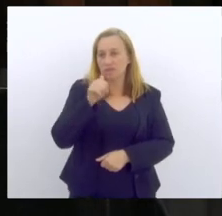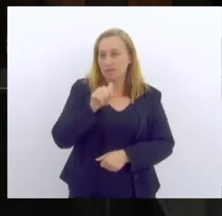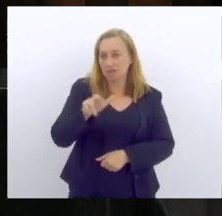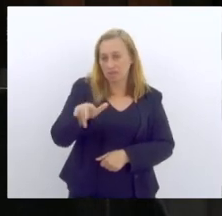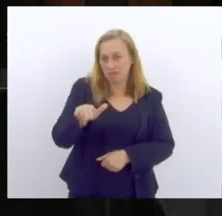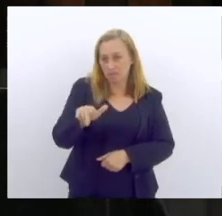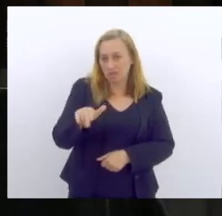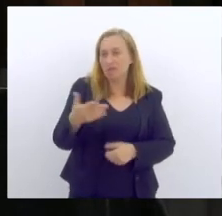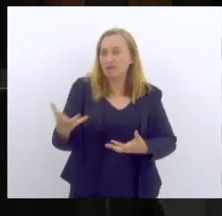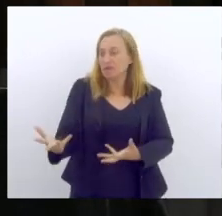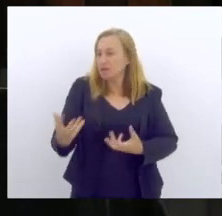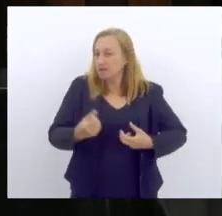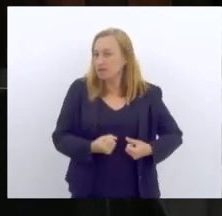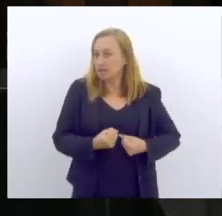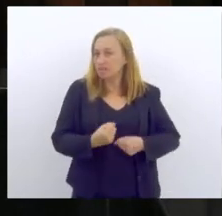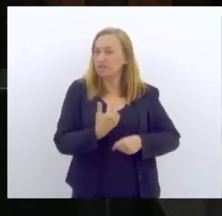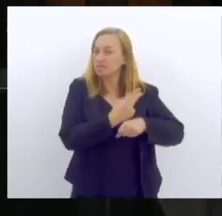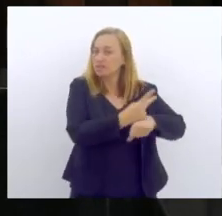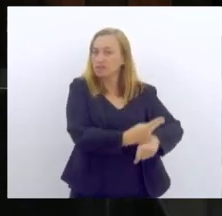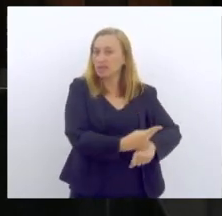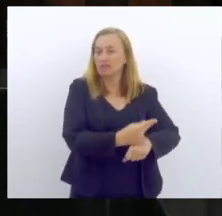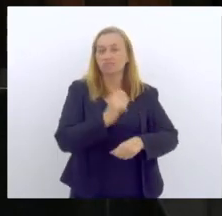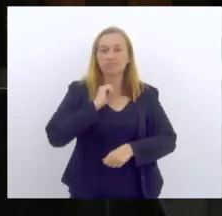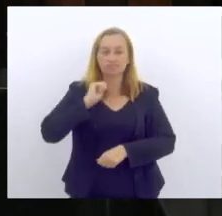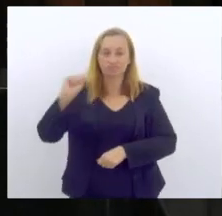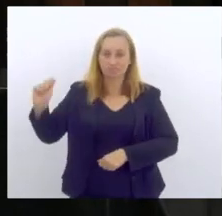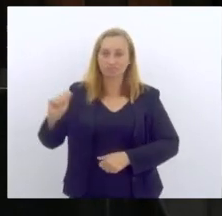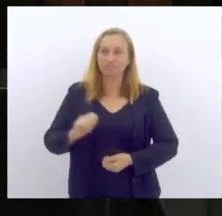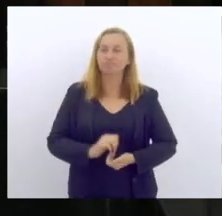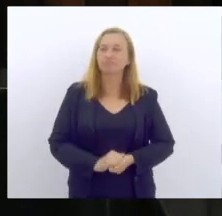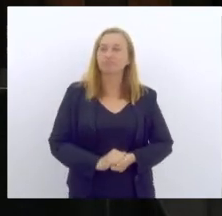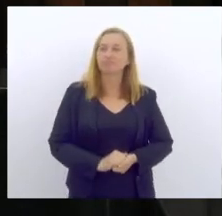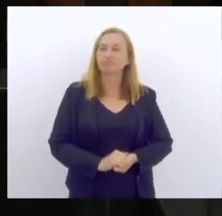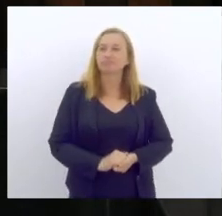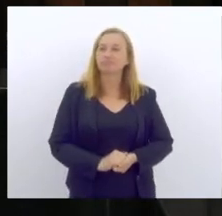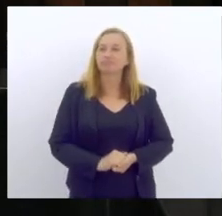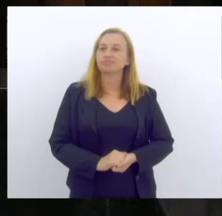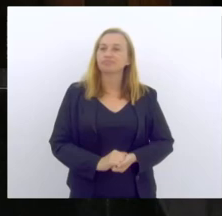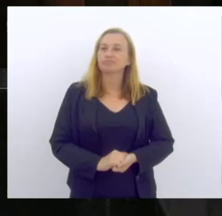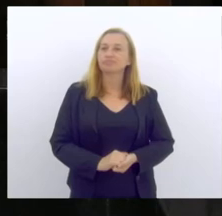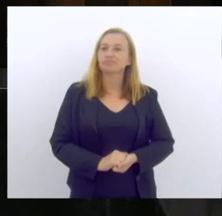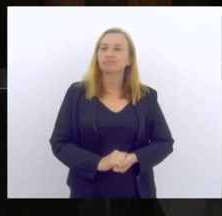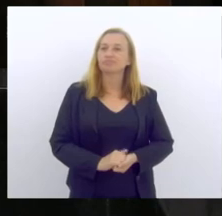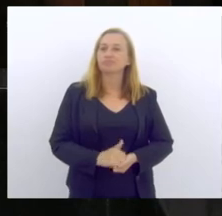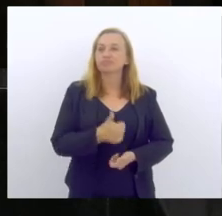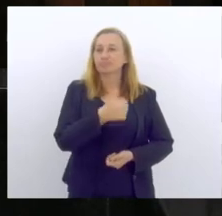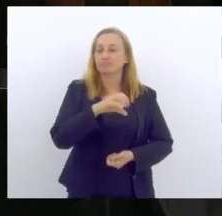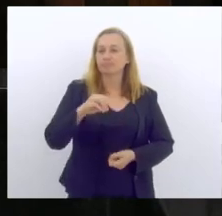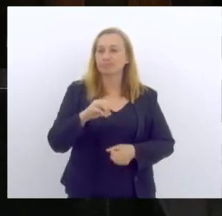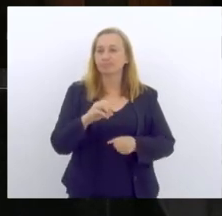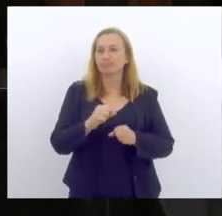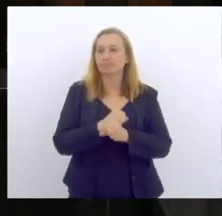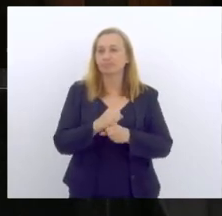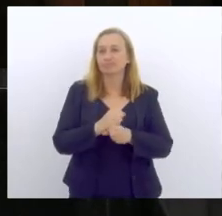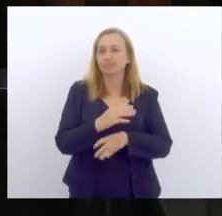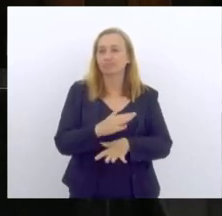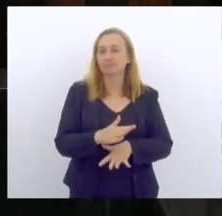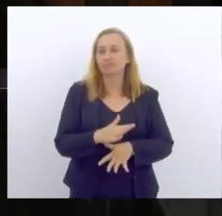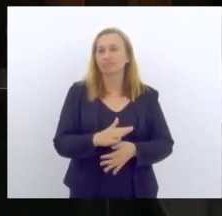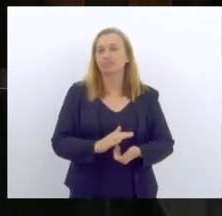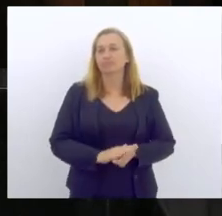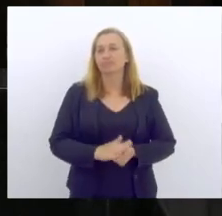recebendo a medalha Tiradentes de homenagem ao Centenário do meu pai porque papai foi um homem